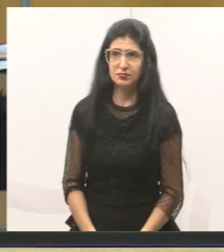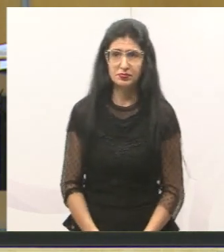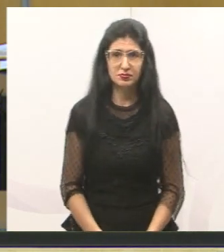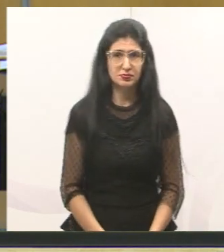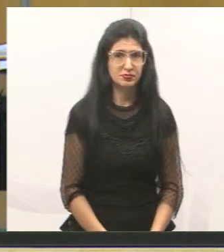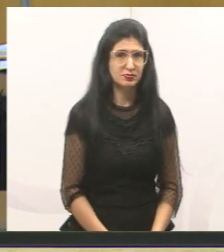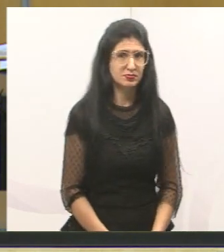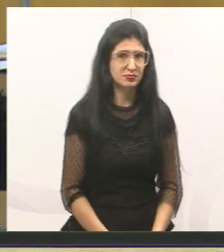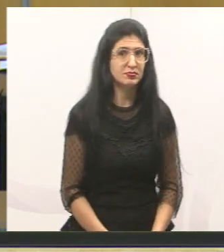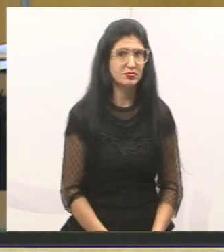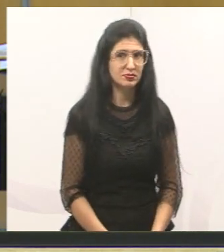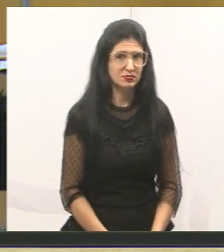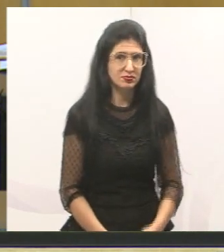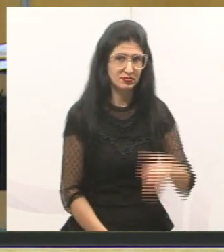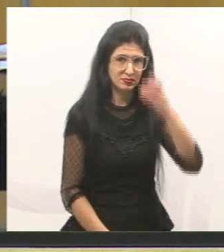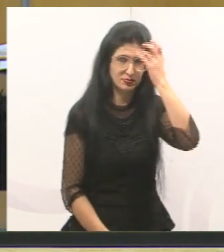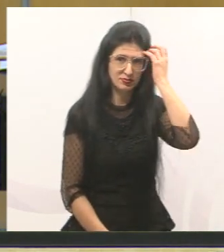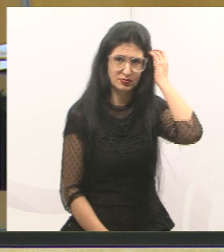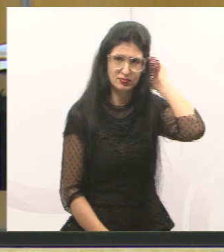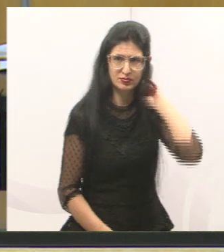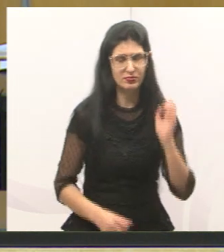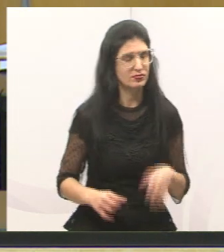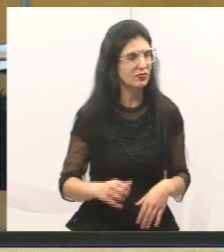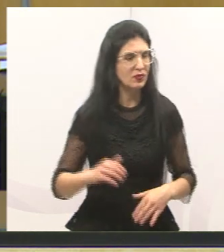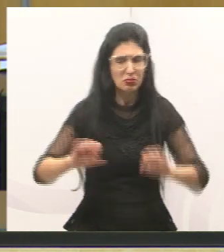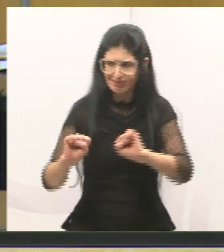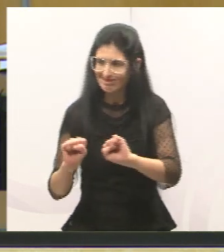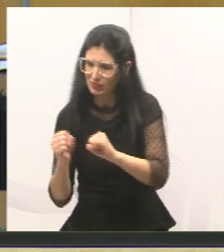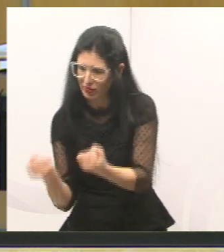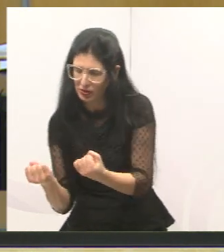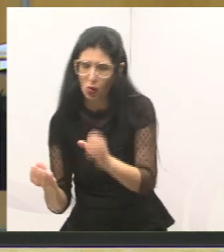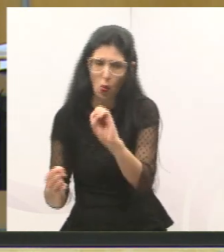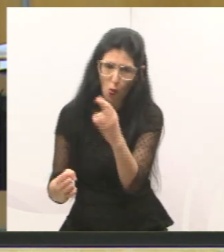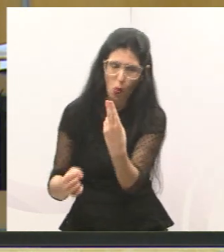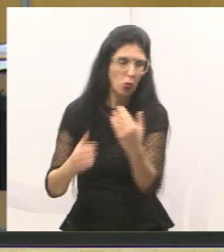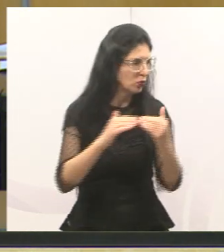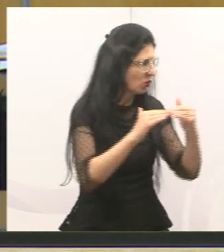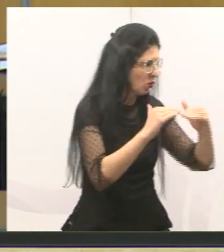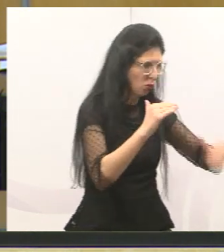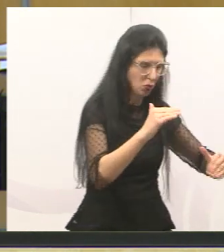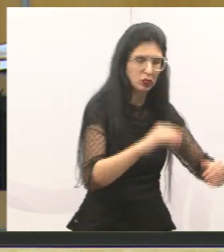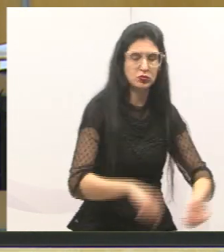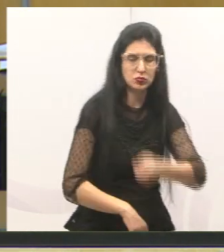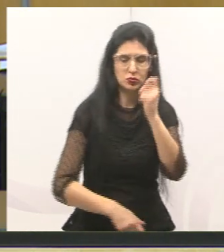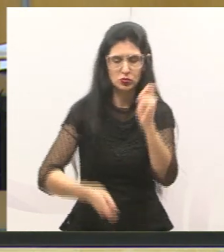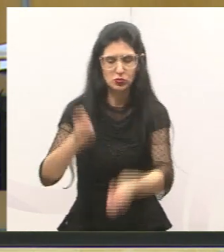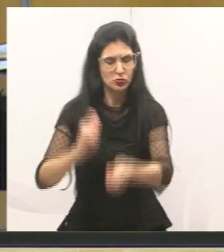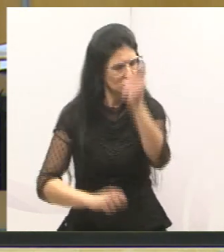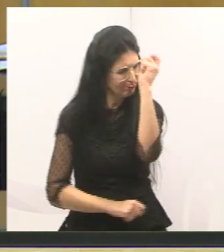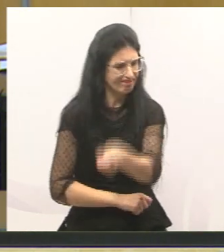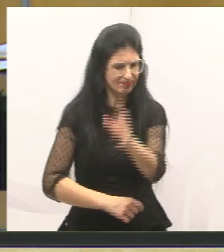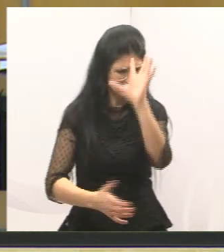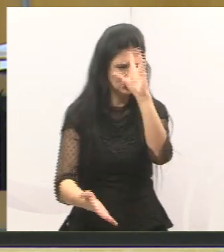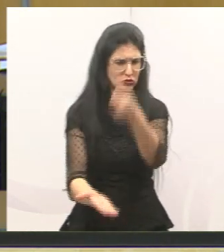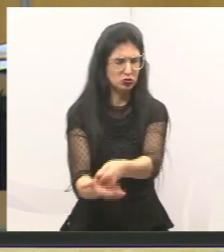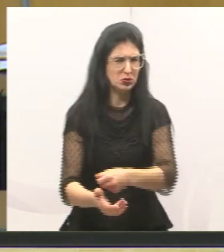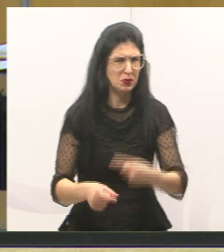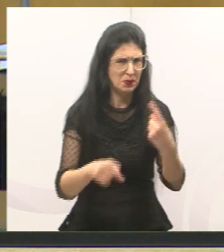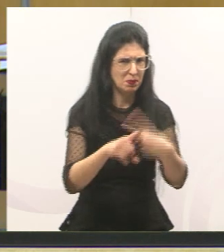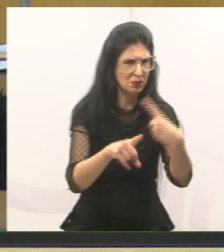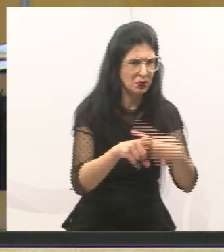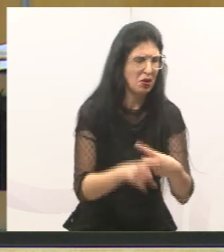Indeclinável a observância do contraditório e ampla defesa perante o órgão competente para o julgamento das contas, com vista à